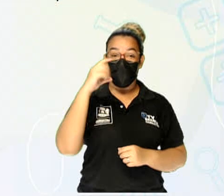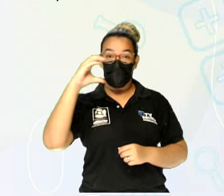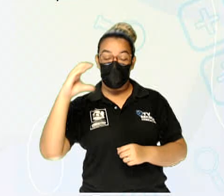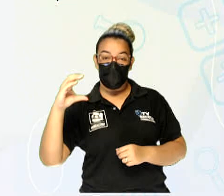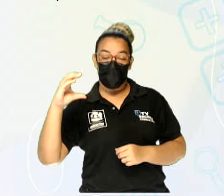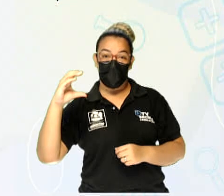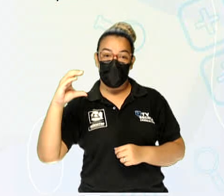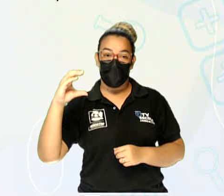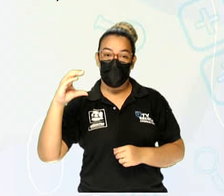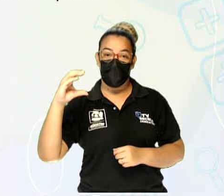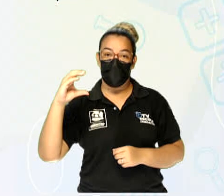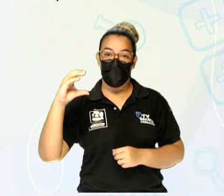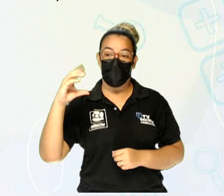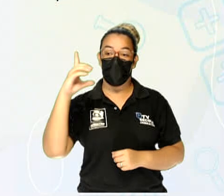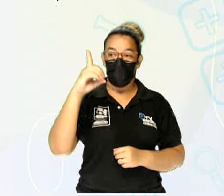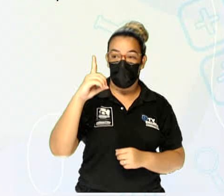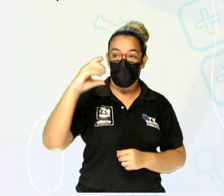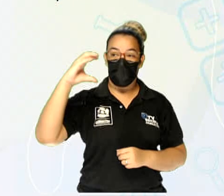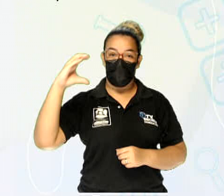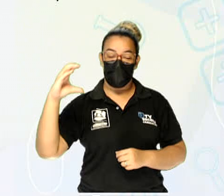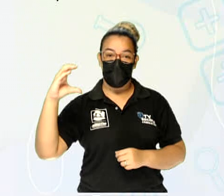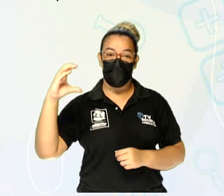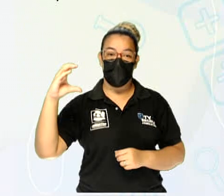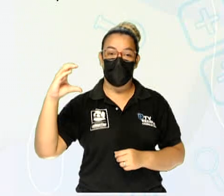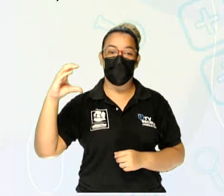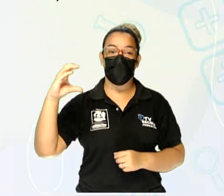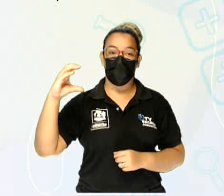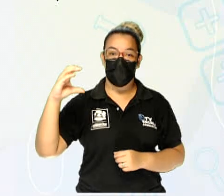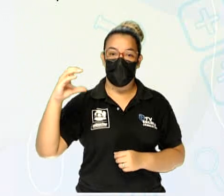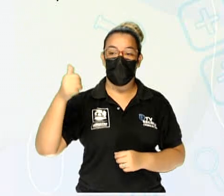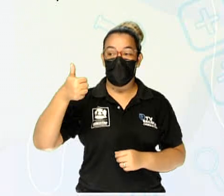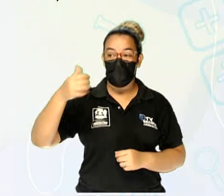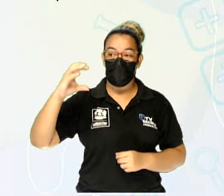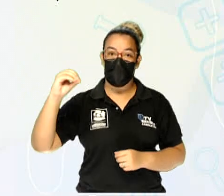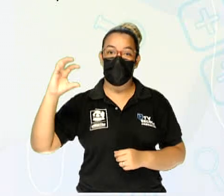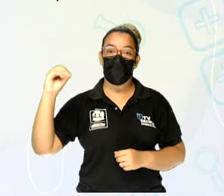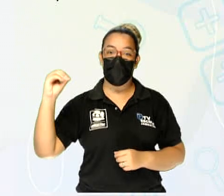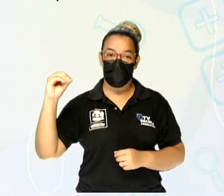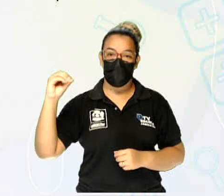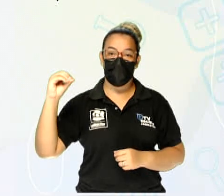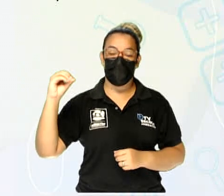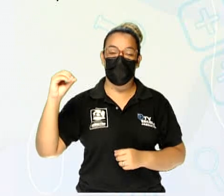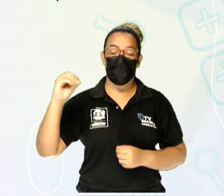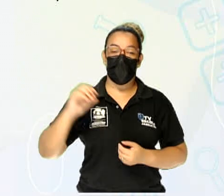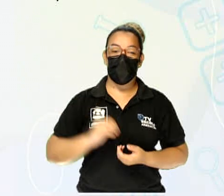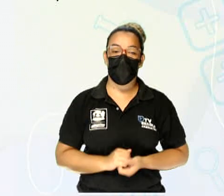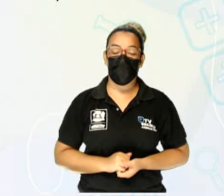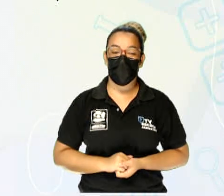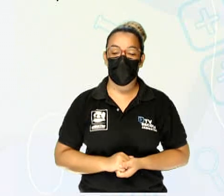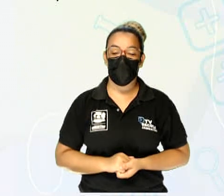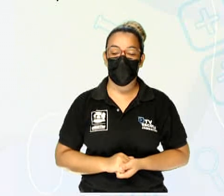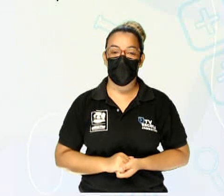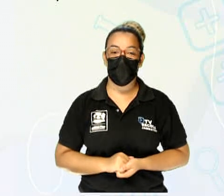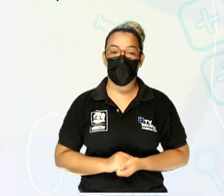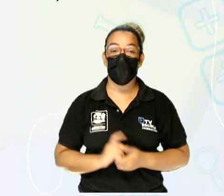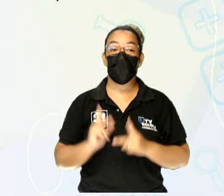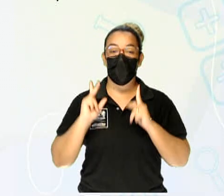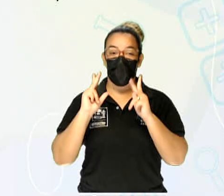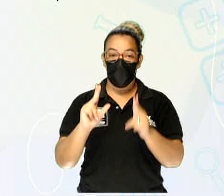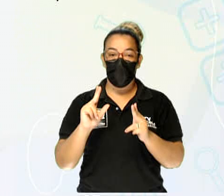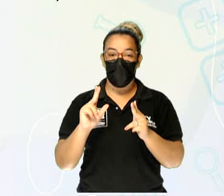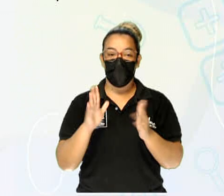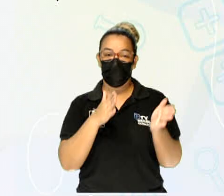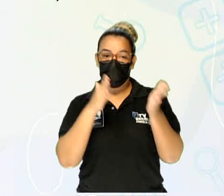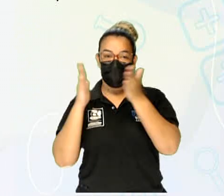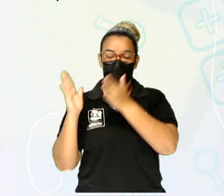lembrados? 10 dezenas, vou ter aí uma nova classe que é a centena. A mesma coisa,